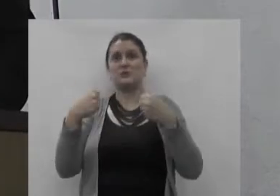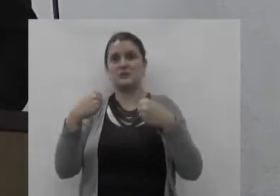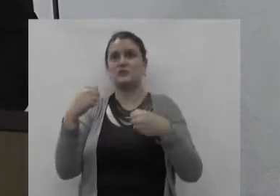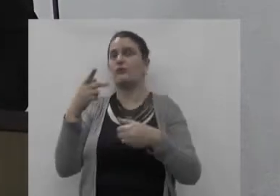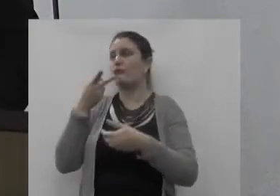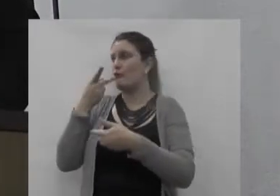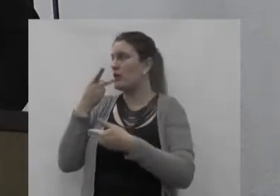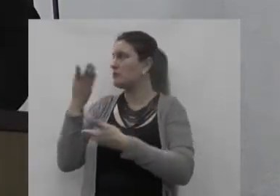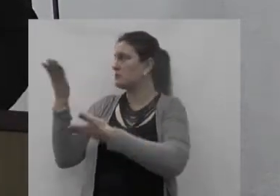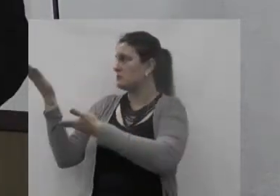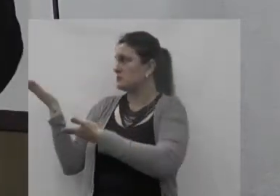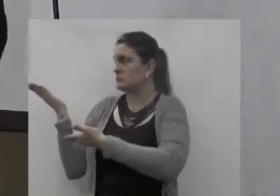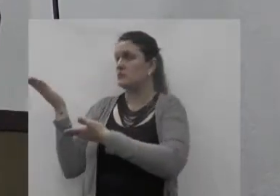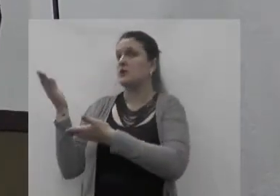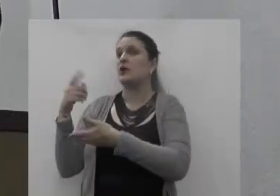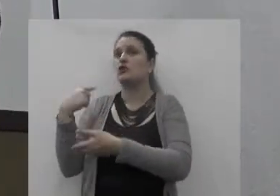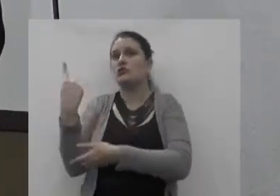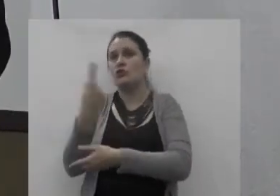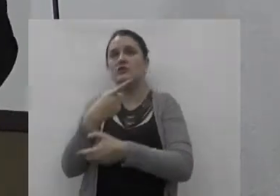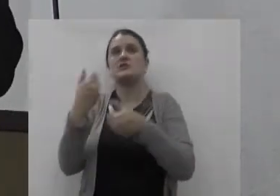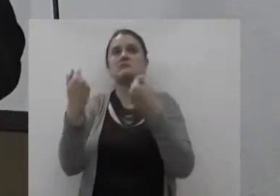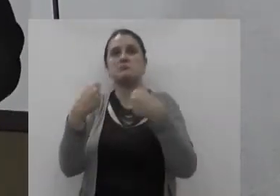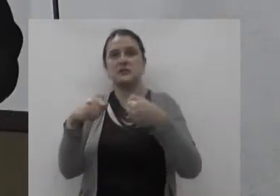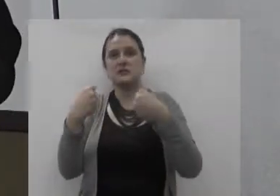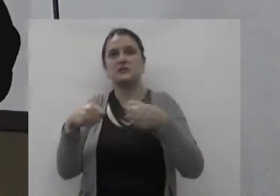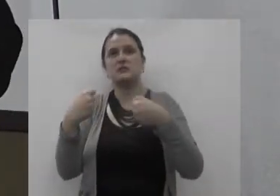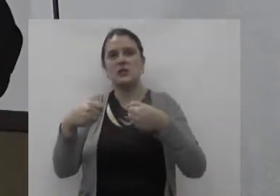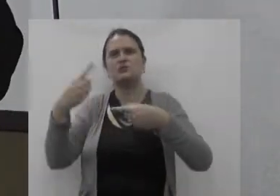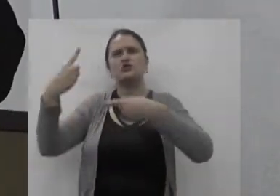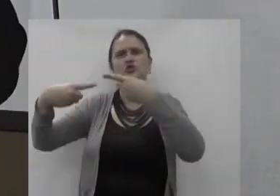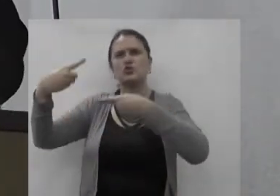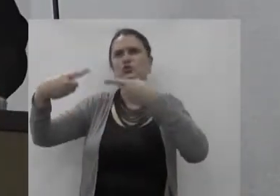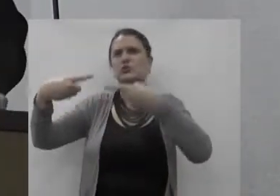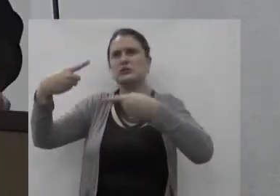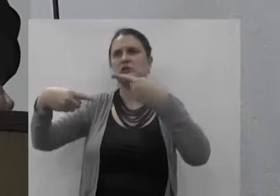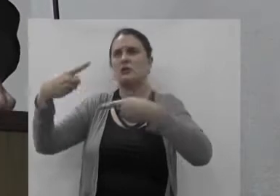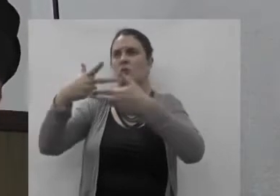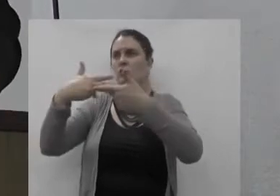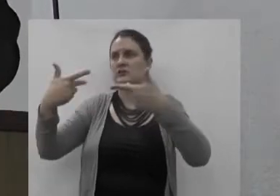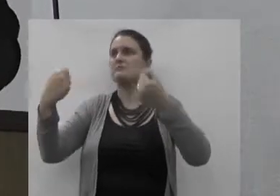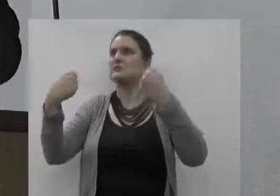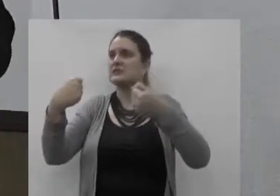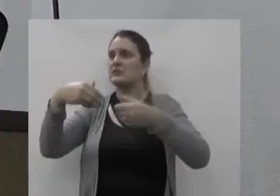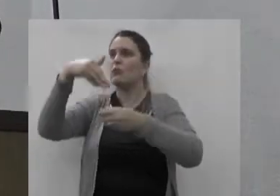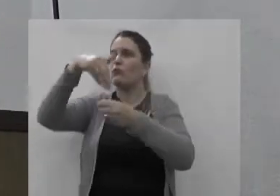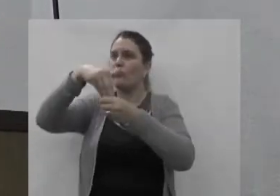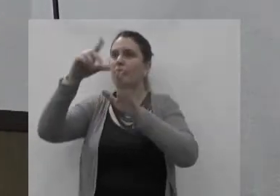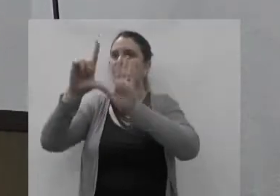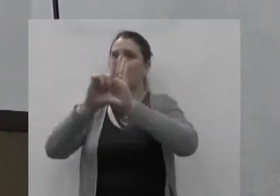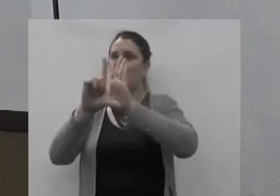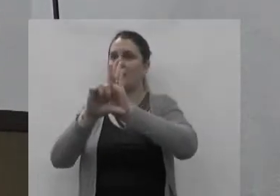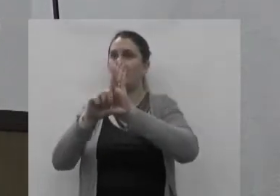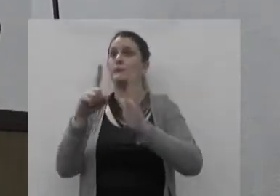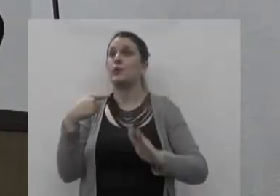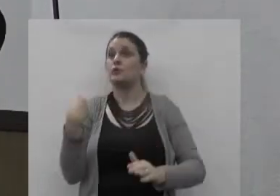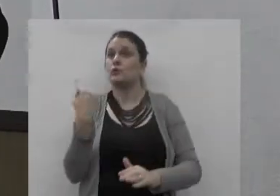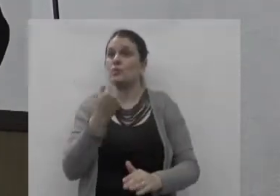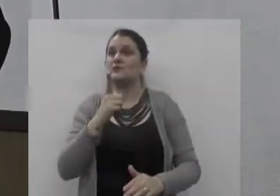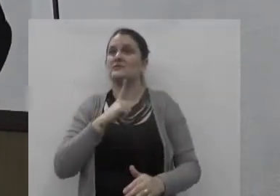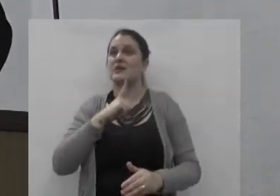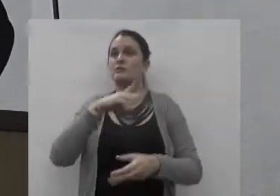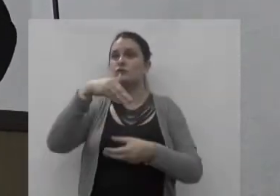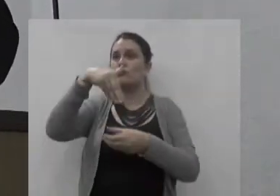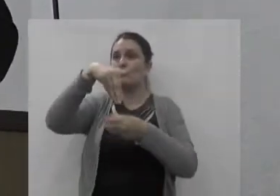para os senhores, mais uma vez, que nós precisamos colocar esta lei. Nós temos hoje alguns